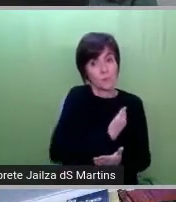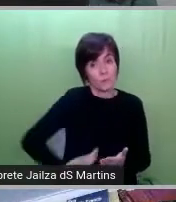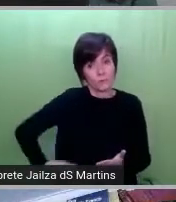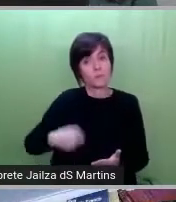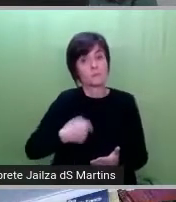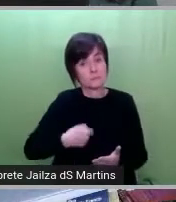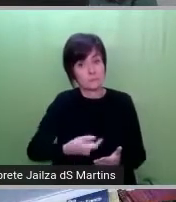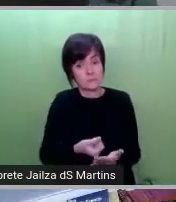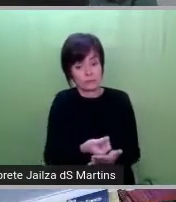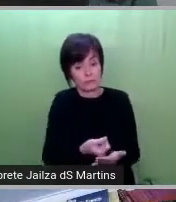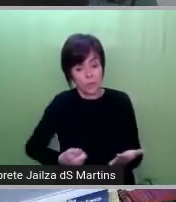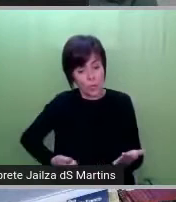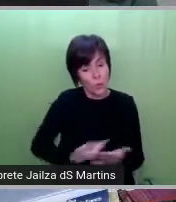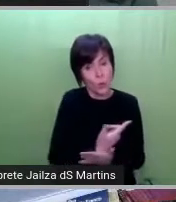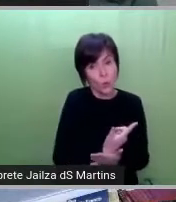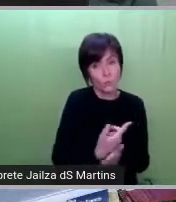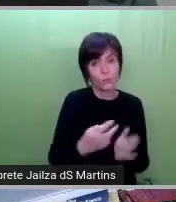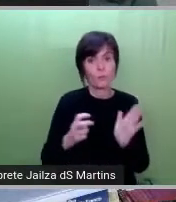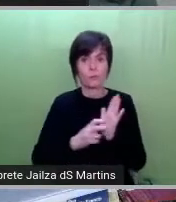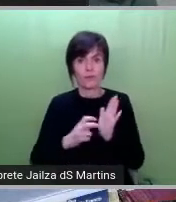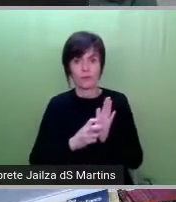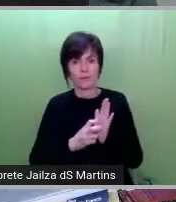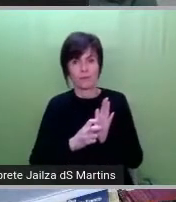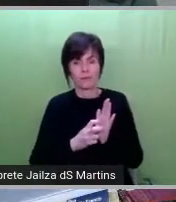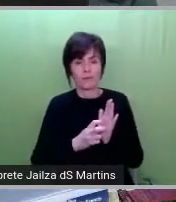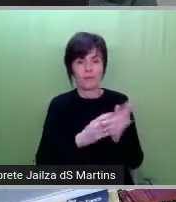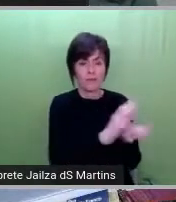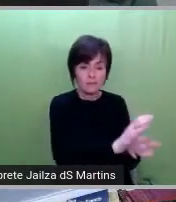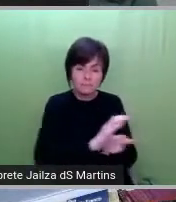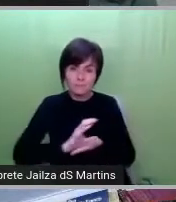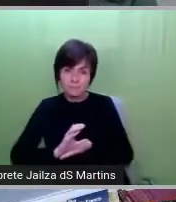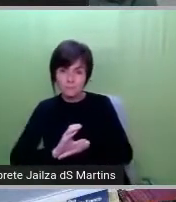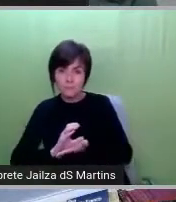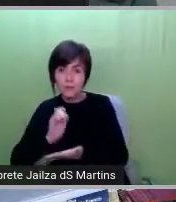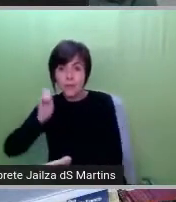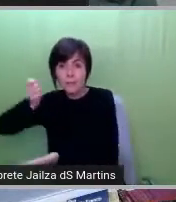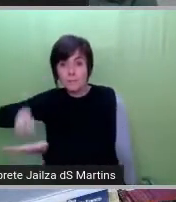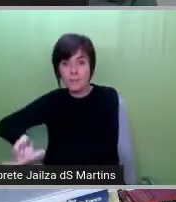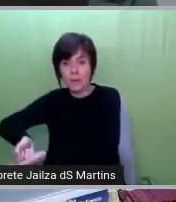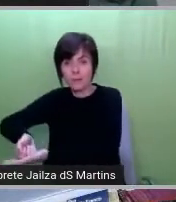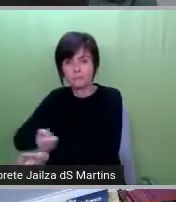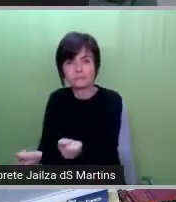empréstimo. Ele recebe e paga todas as contas do Tesouro.